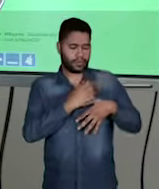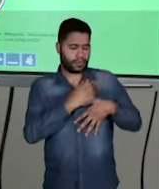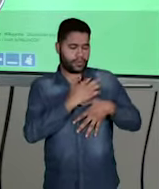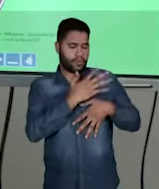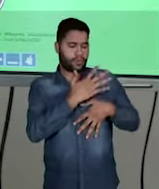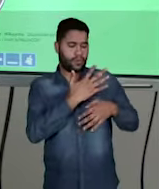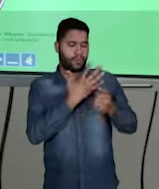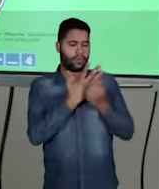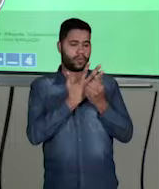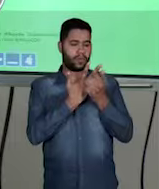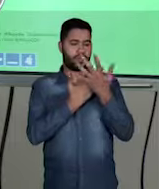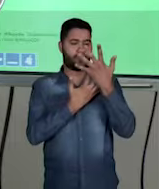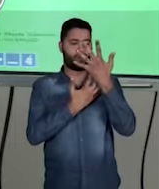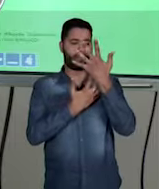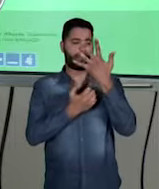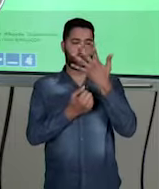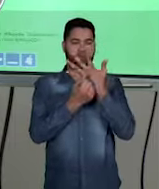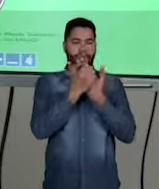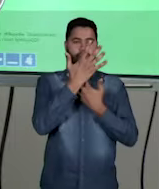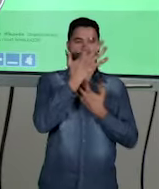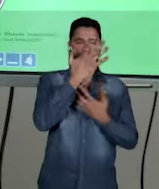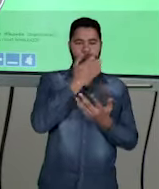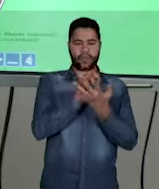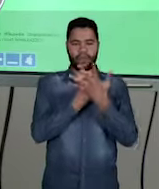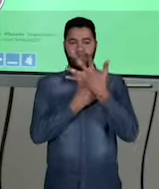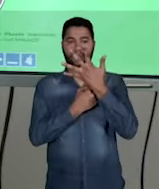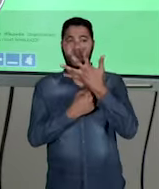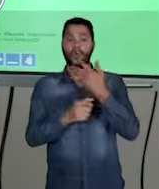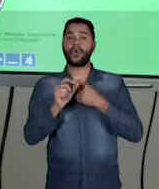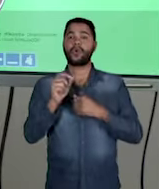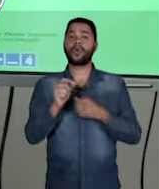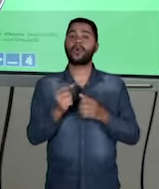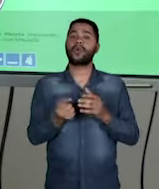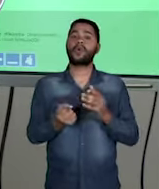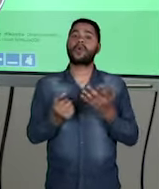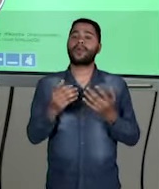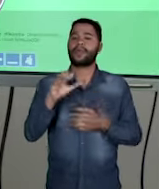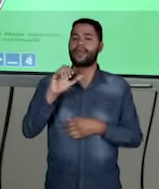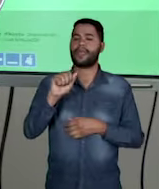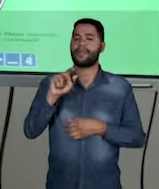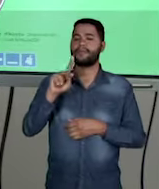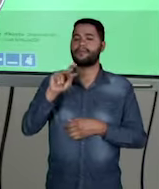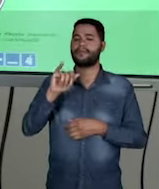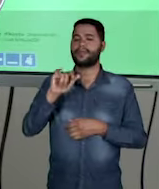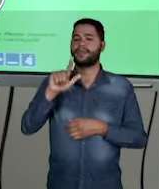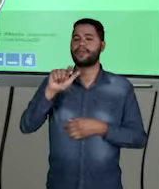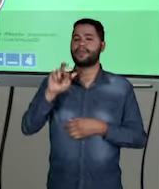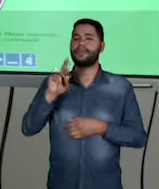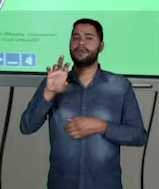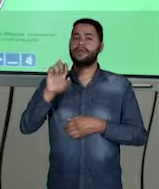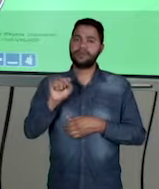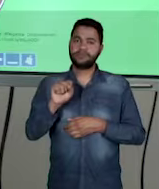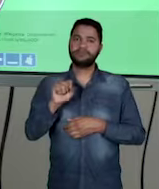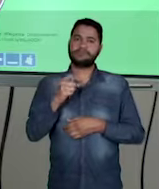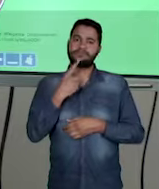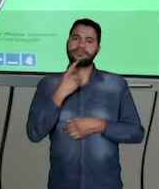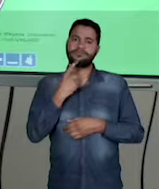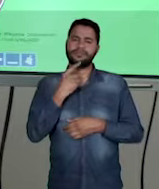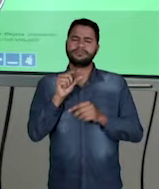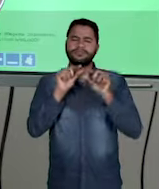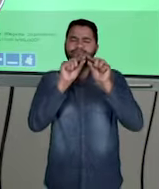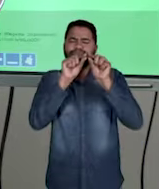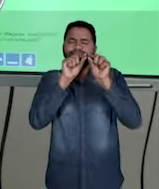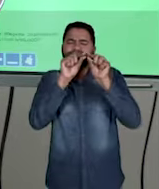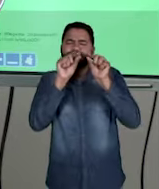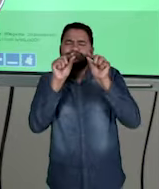vai formar arteríolas, né, menores e dar origem depois aos capilares sanguíneos, que são ainda mais